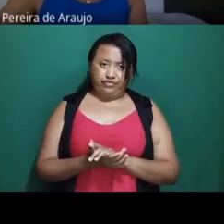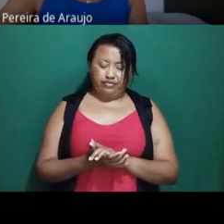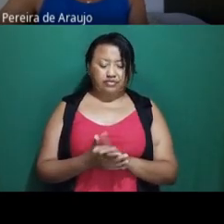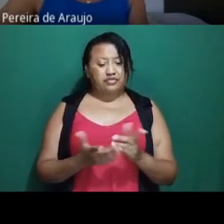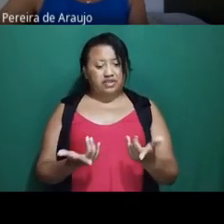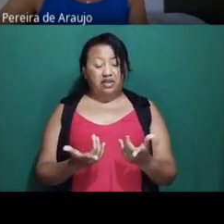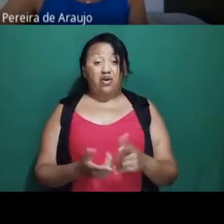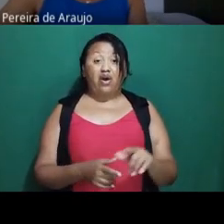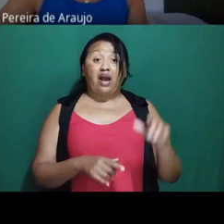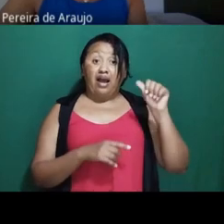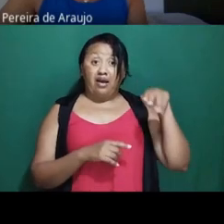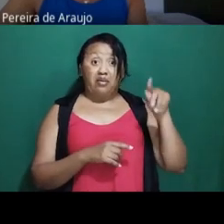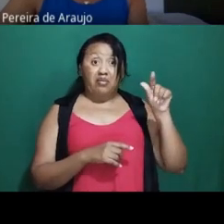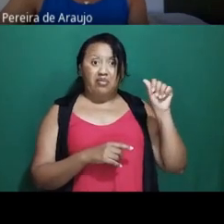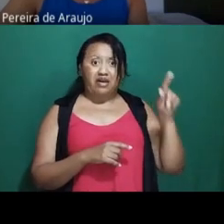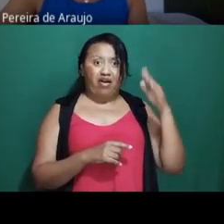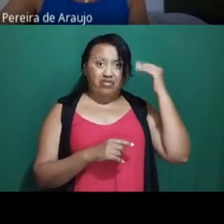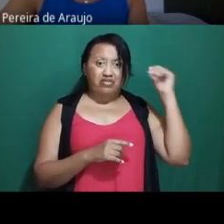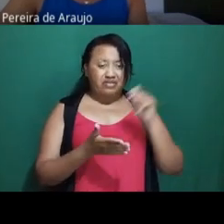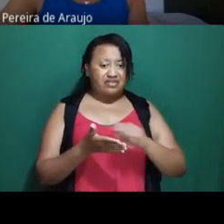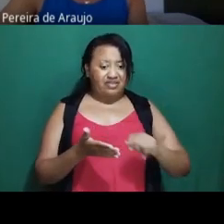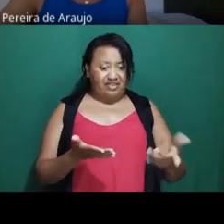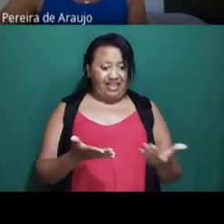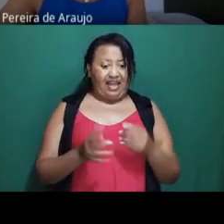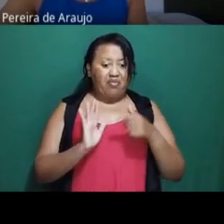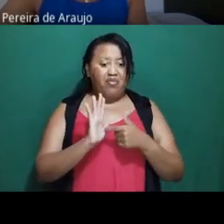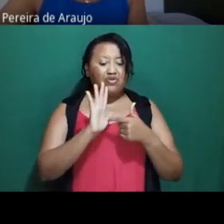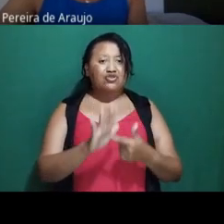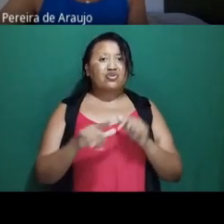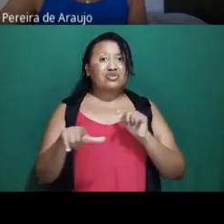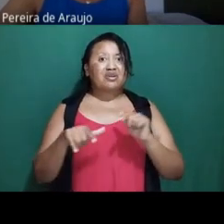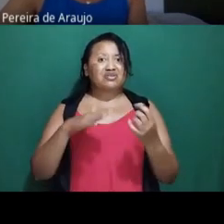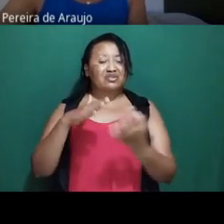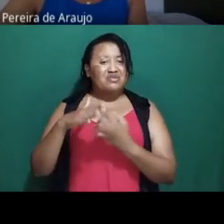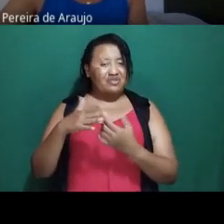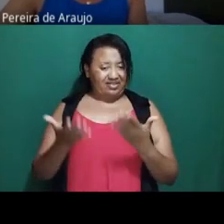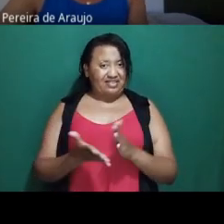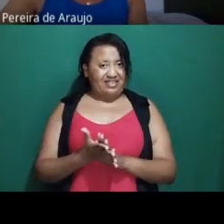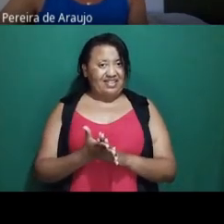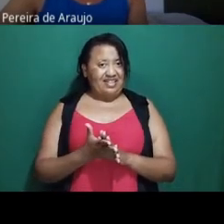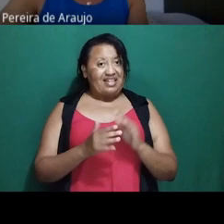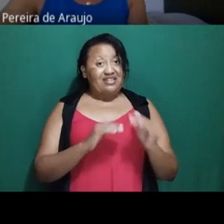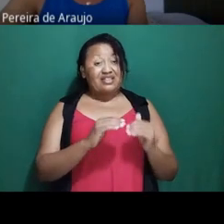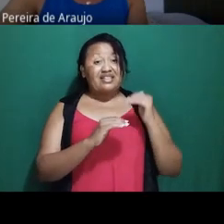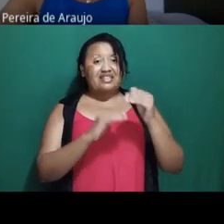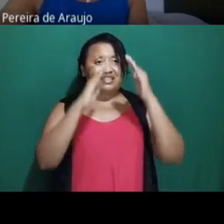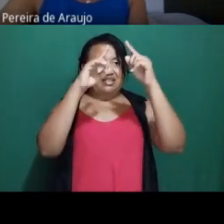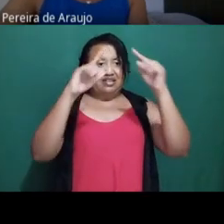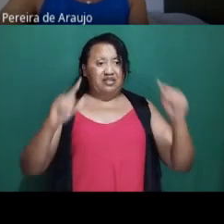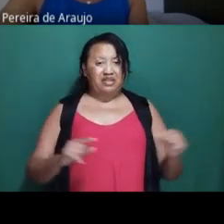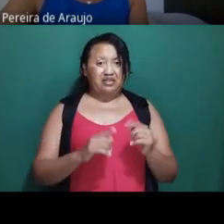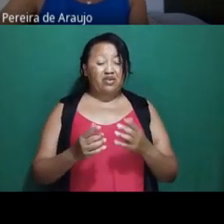retratou em seu quadro as pessoas dos trabalhadores das fábricas Isso é verdade dispostos em forma crescente de pirâmide